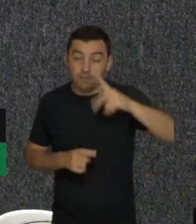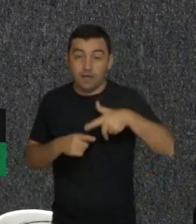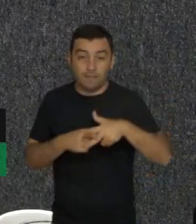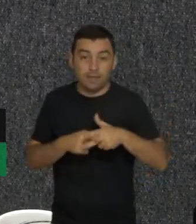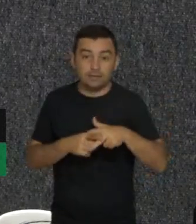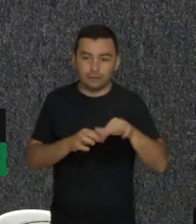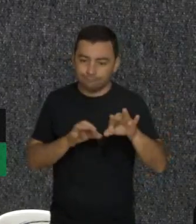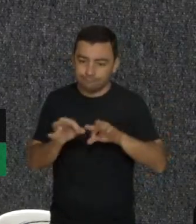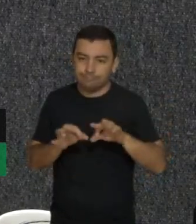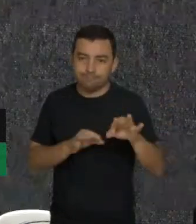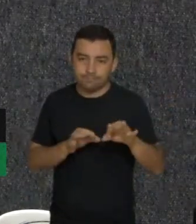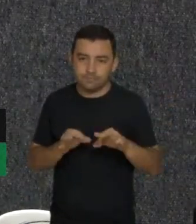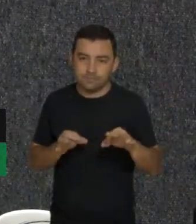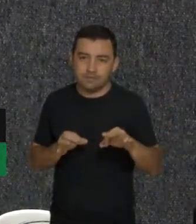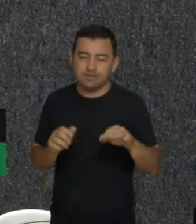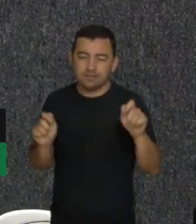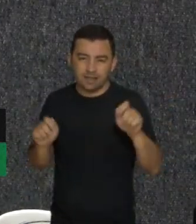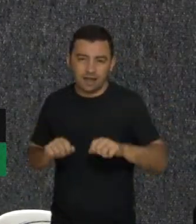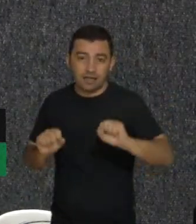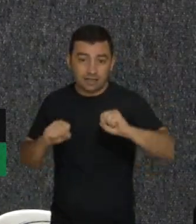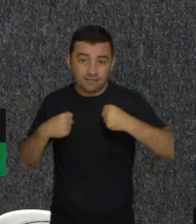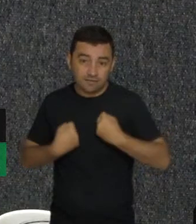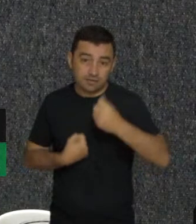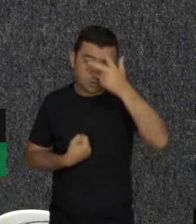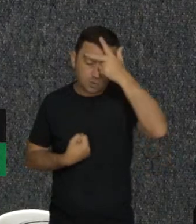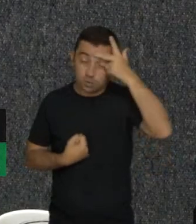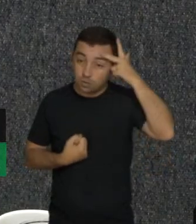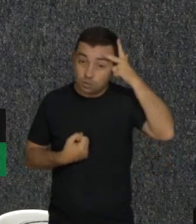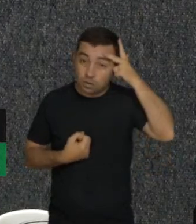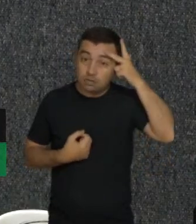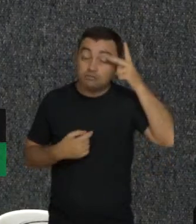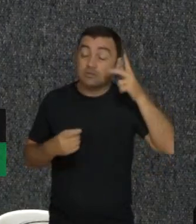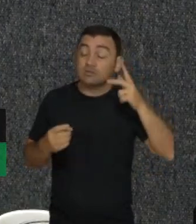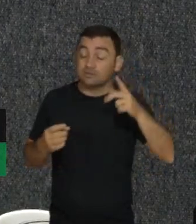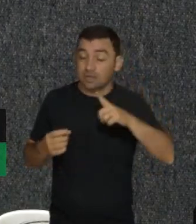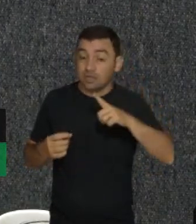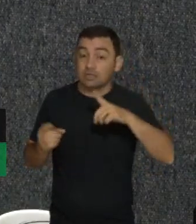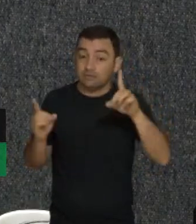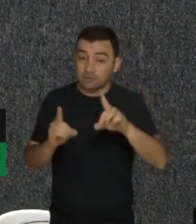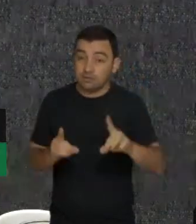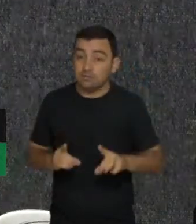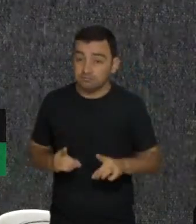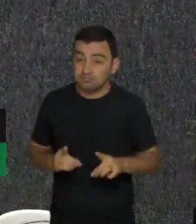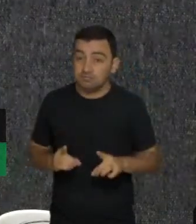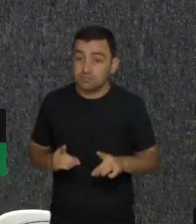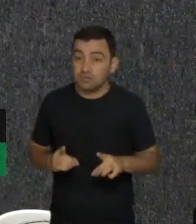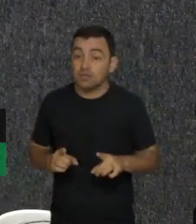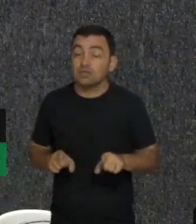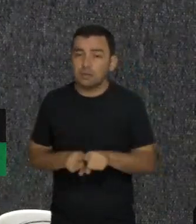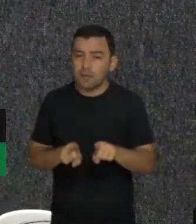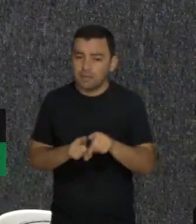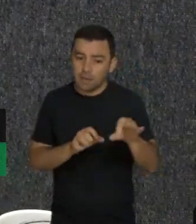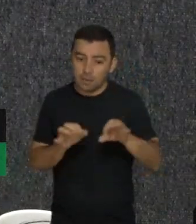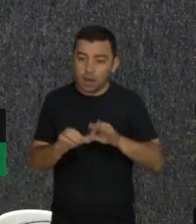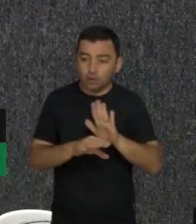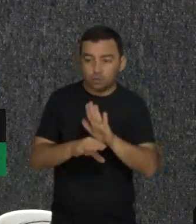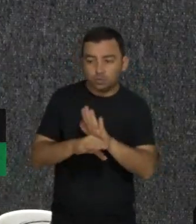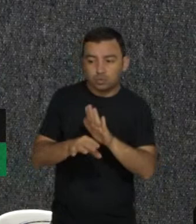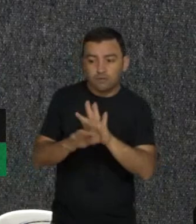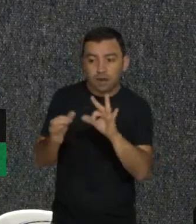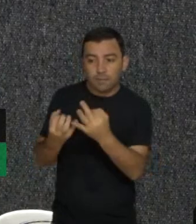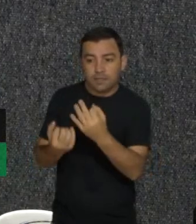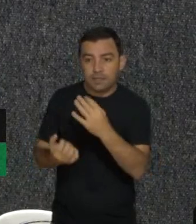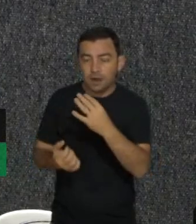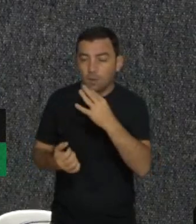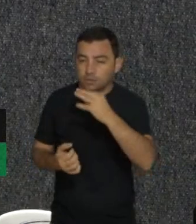né na defesa do direito das pessoas com deficiência também na preparação da família no no conhecimento e